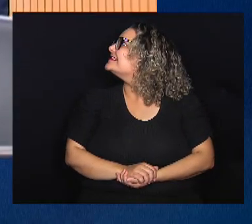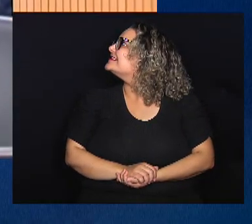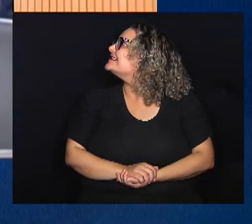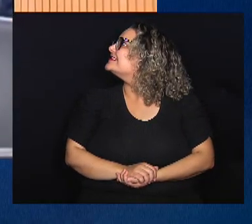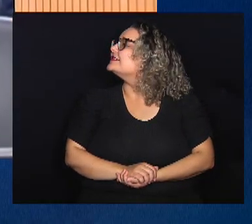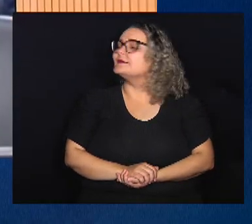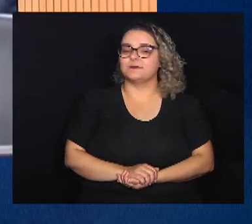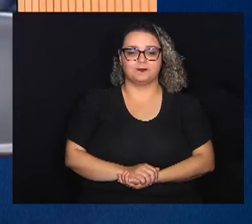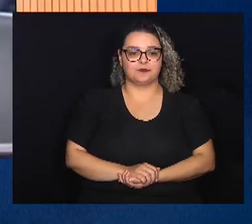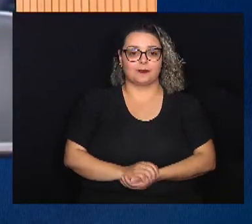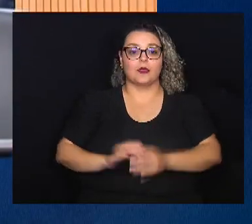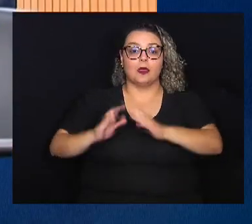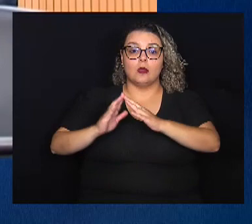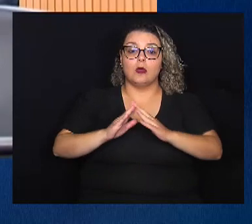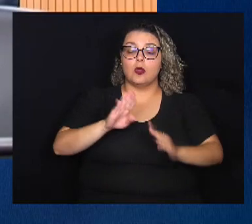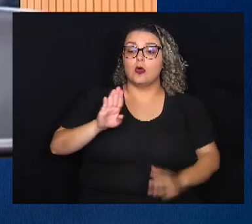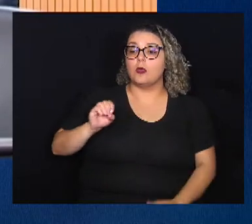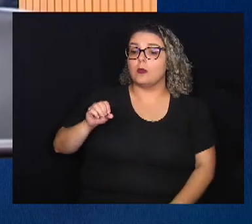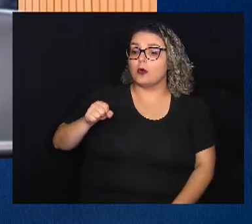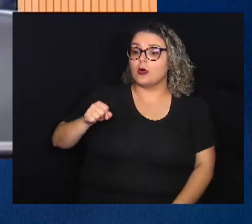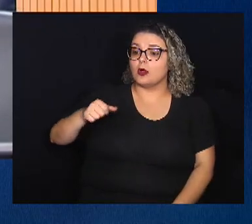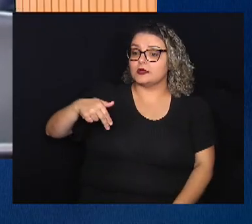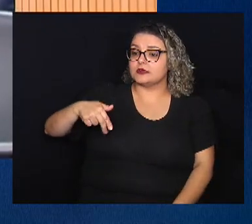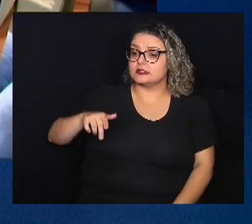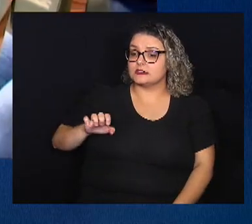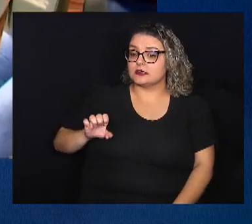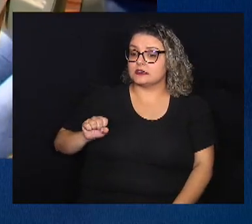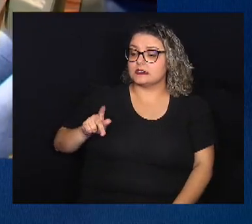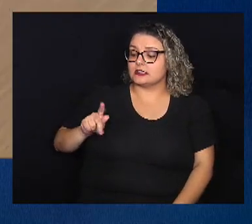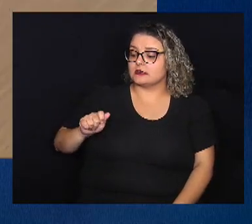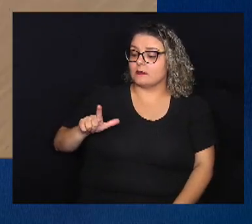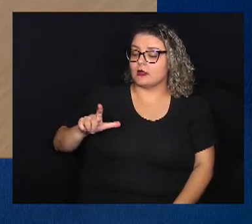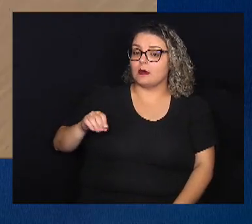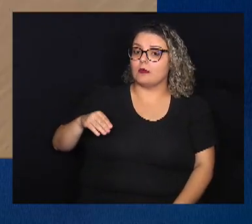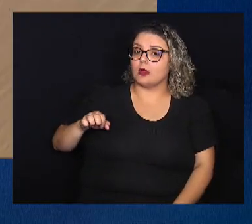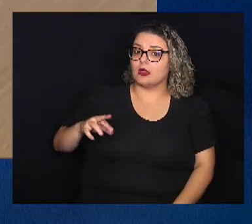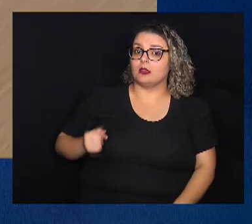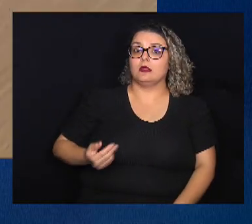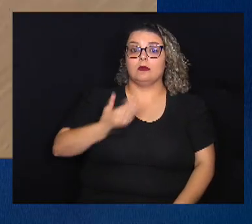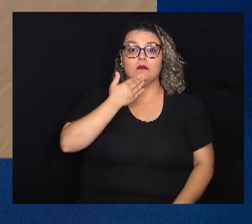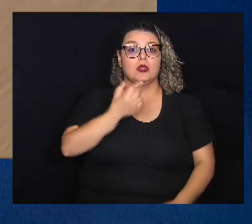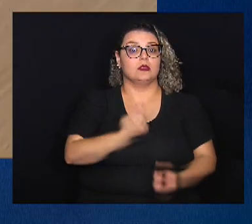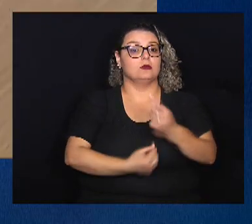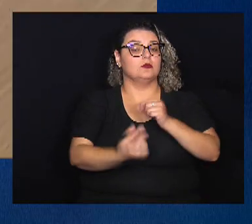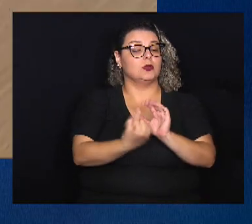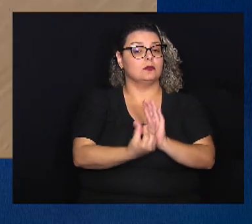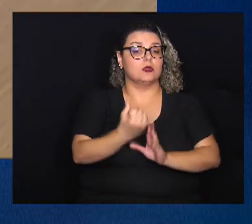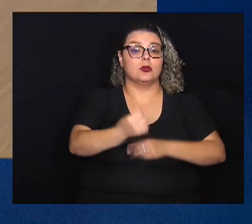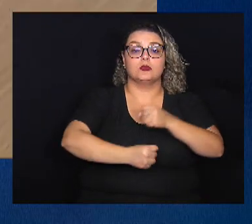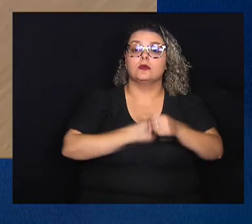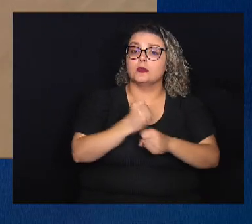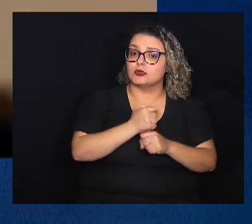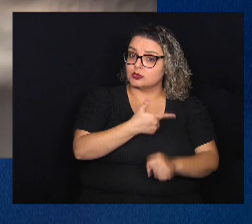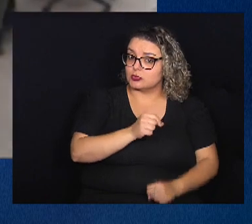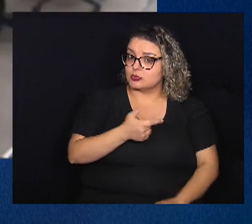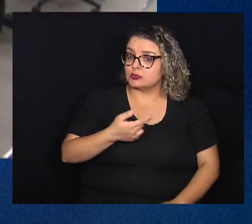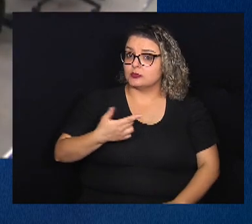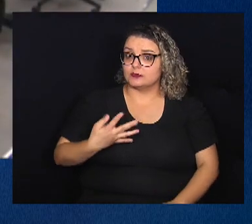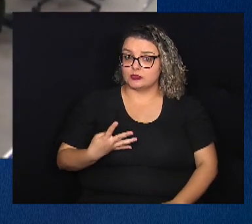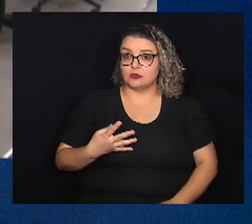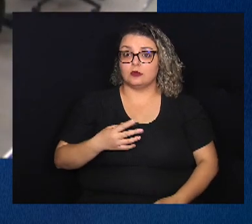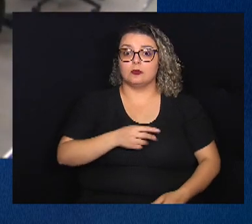Moradores do Bosque das Palmeiras reivindicam verba no orçamento de 2024 para a pavimentação do bairro.